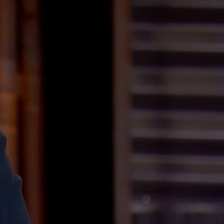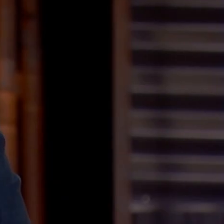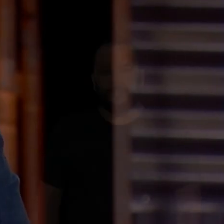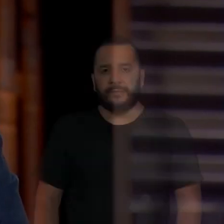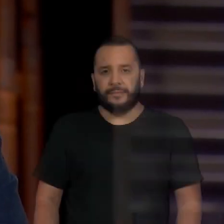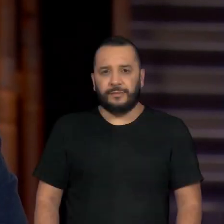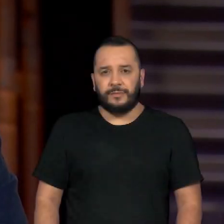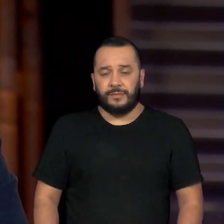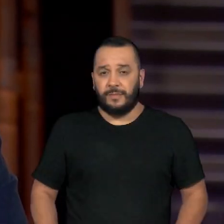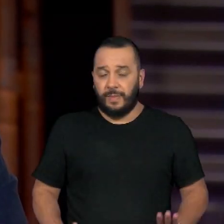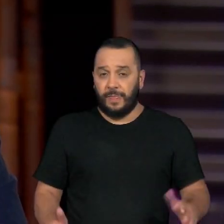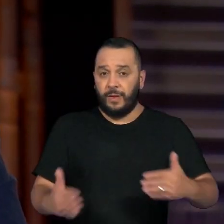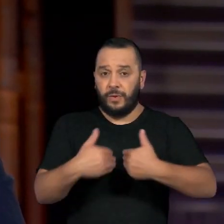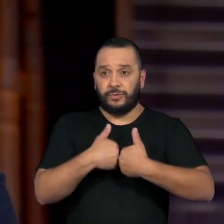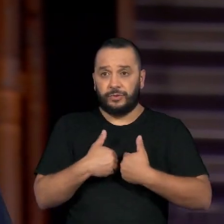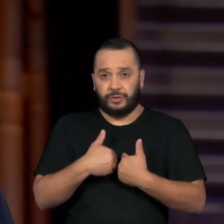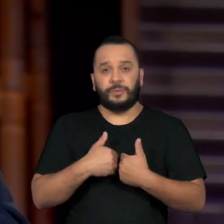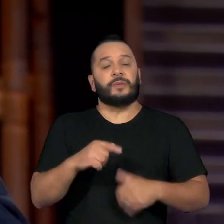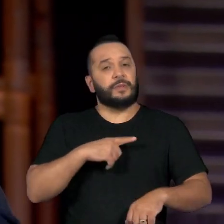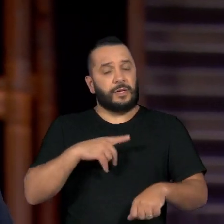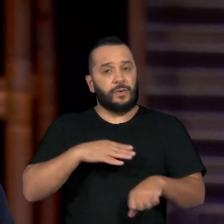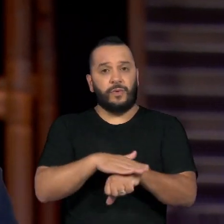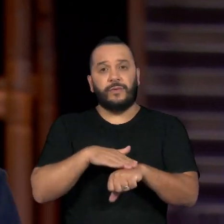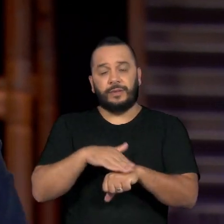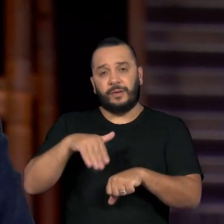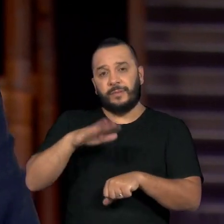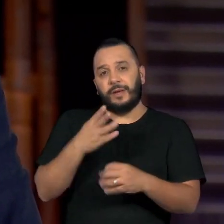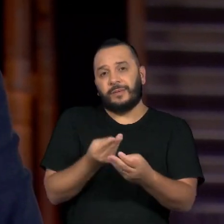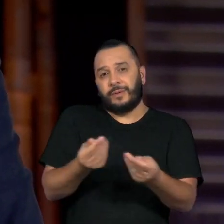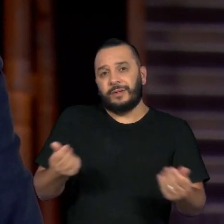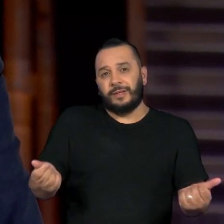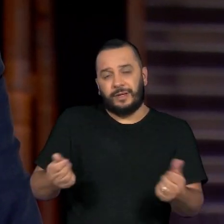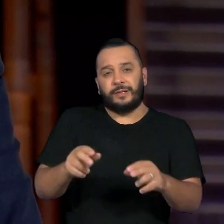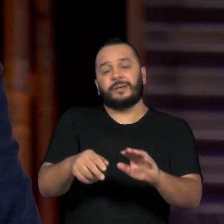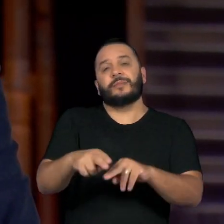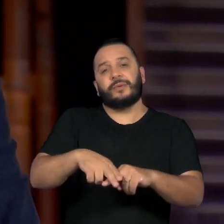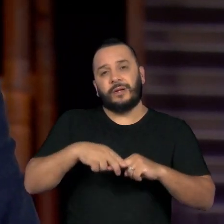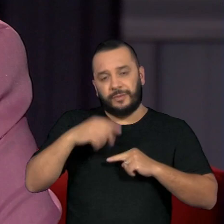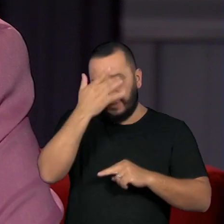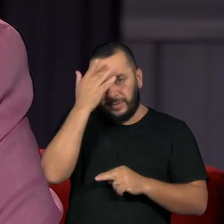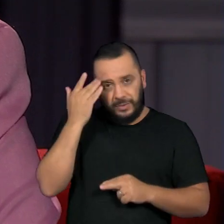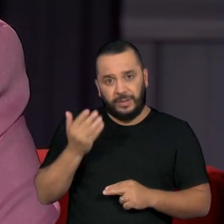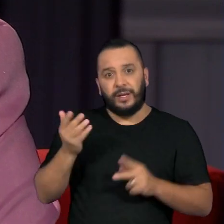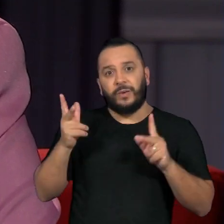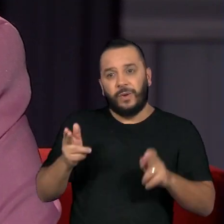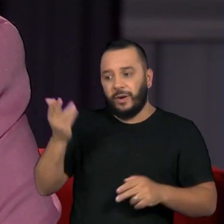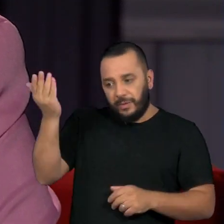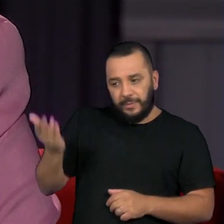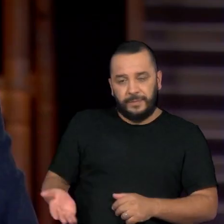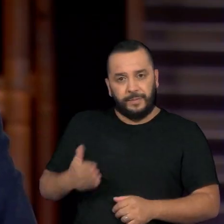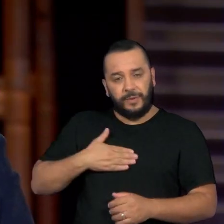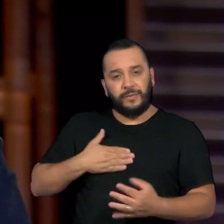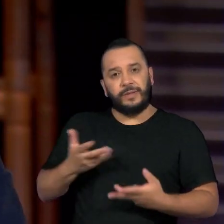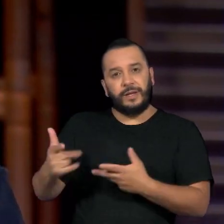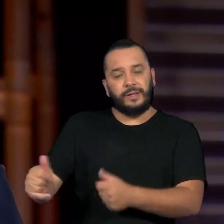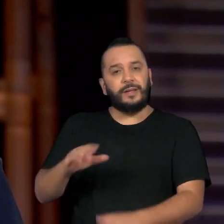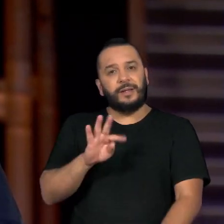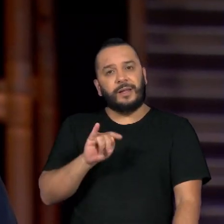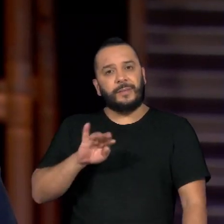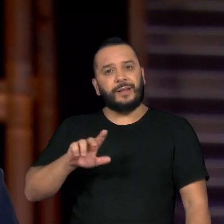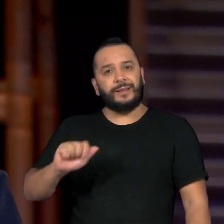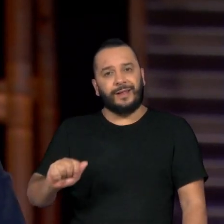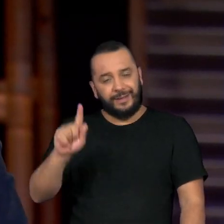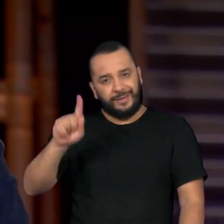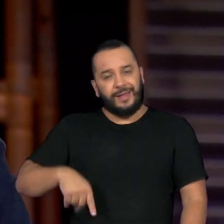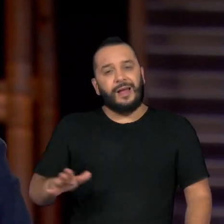O autismo agora entra em conversas de mais qualidade por conta de pessoas como a minha convidada, a designer Tabata Cristine, que